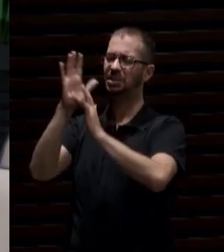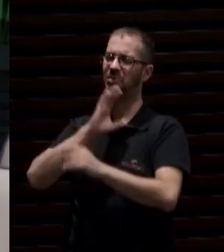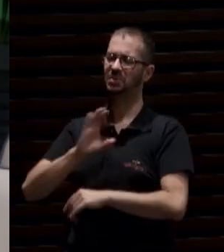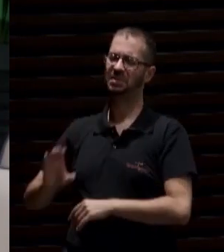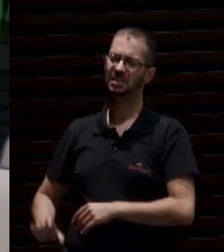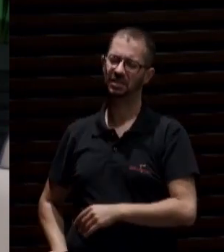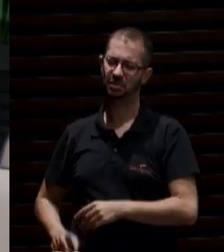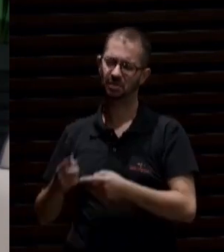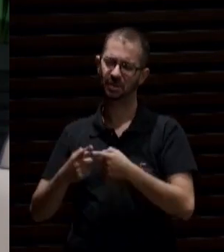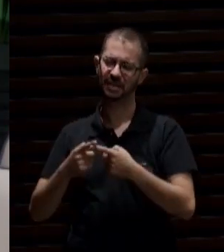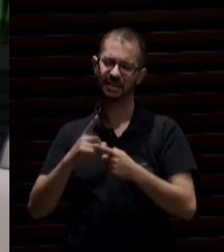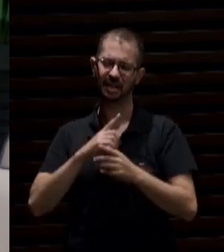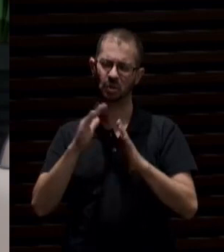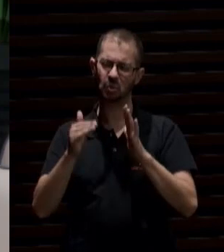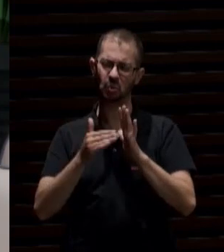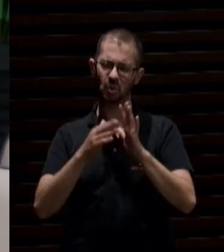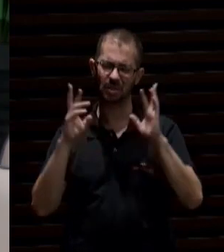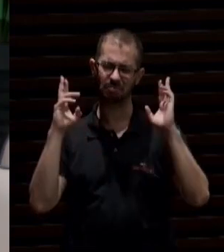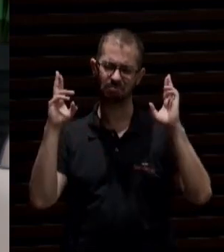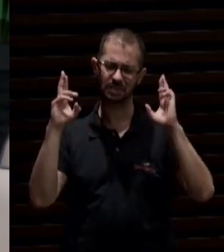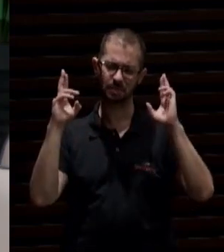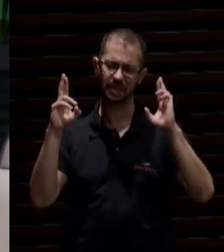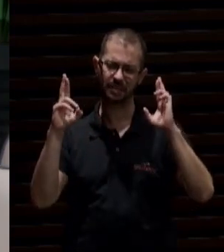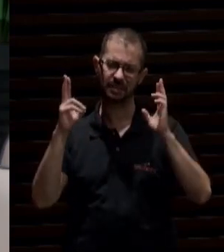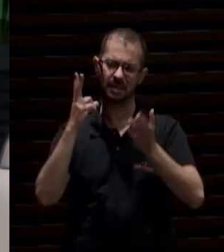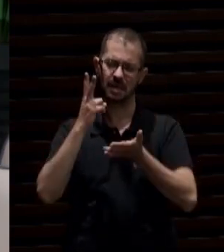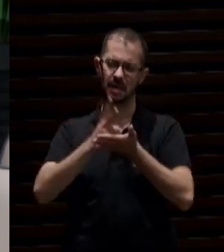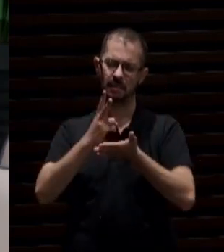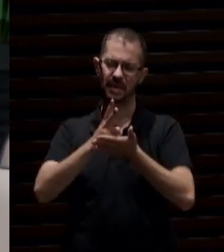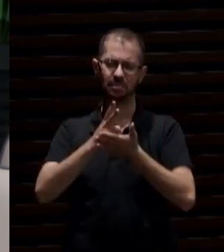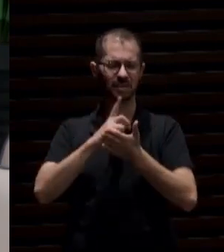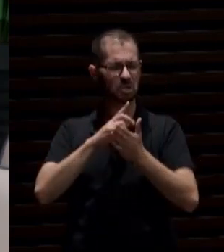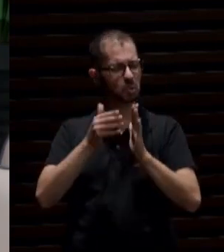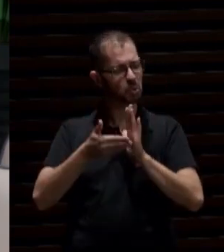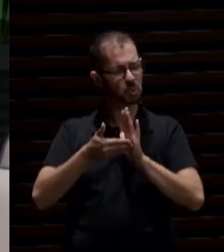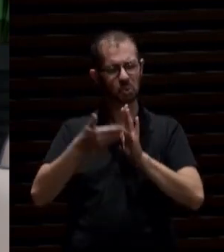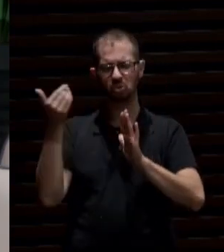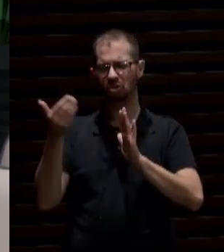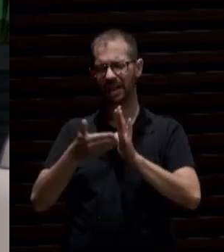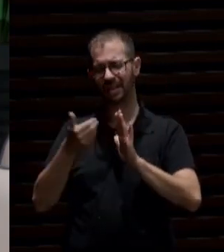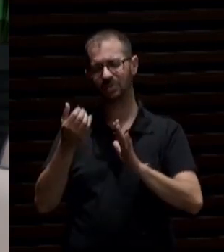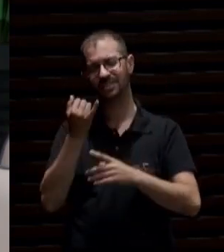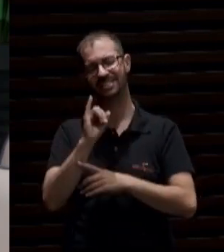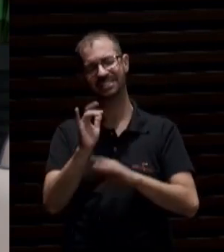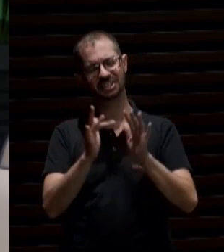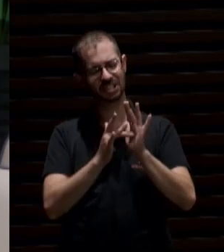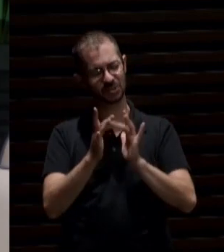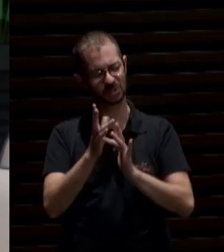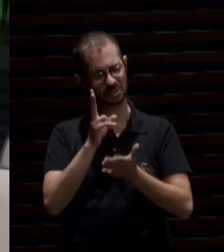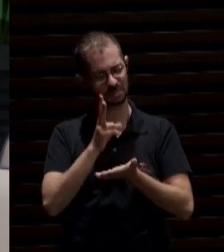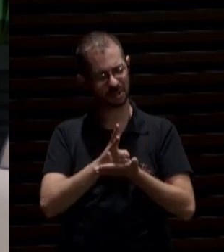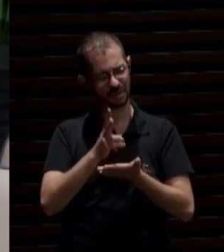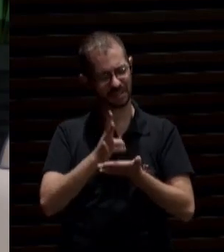temos toda a esperança. Porque, Pai, mesmo que tudo de nós seja tirado, se Cristo permanecer, e Ele permanece, amém,